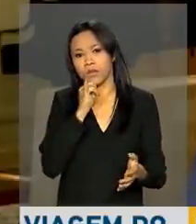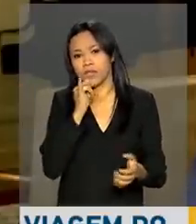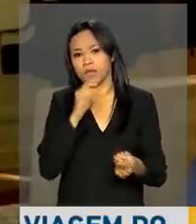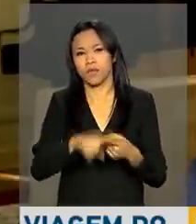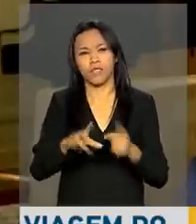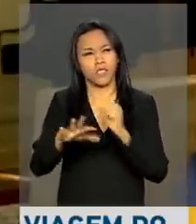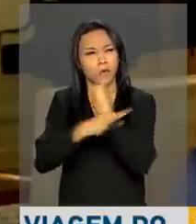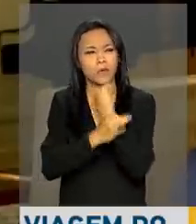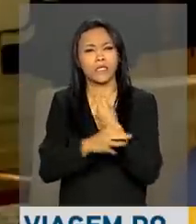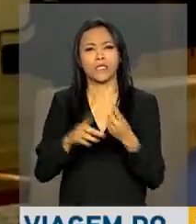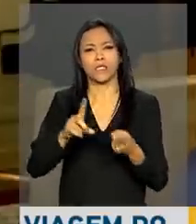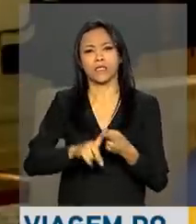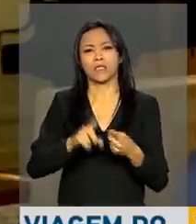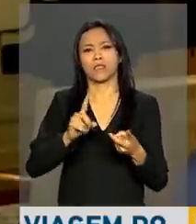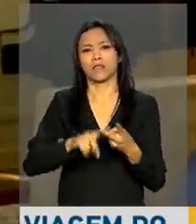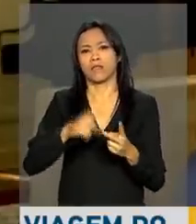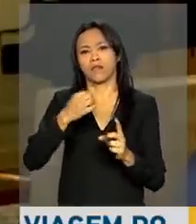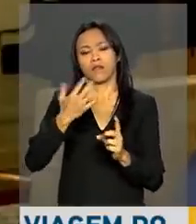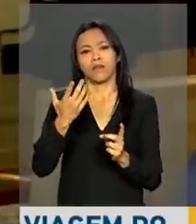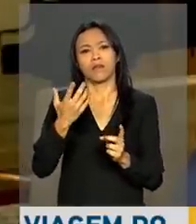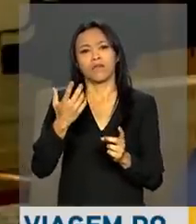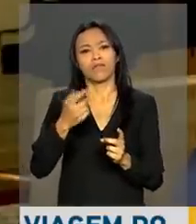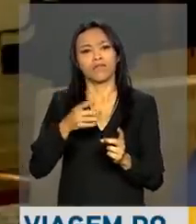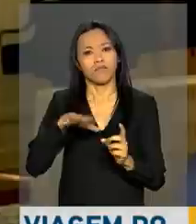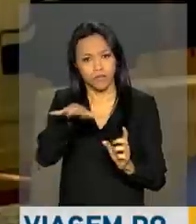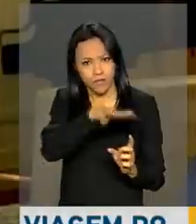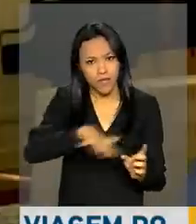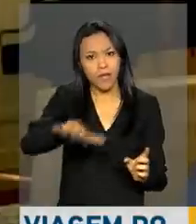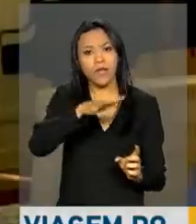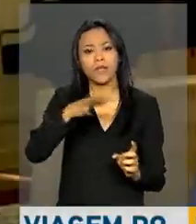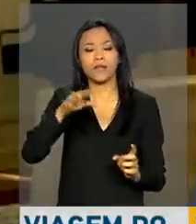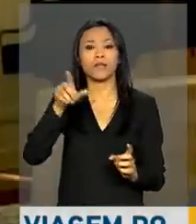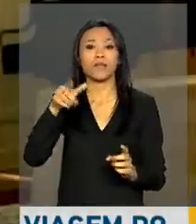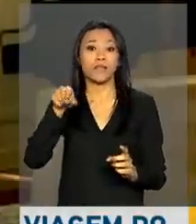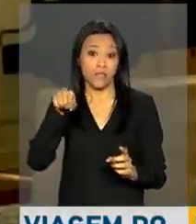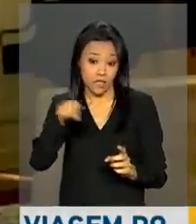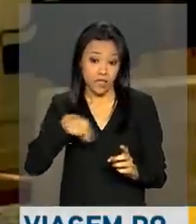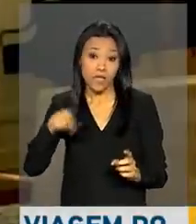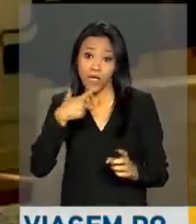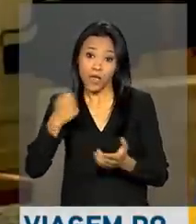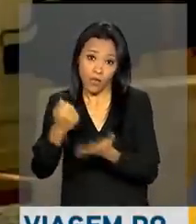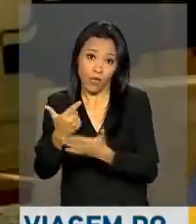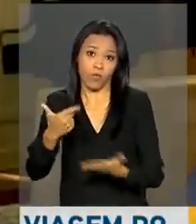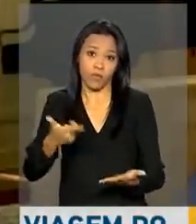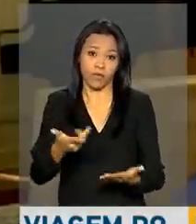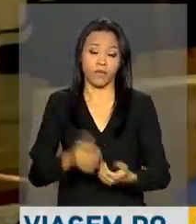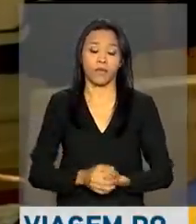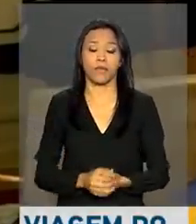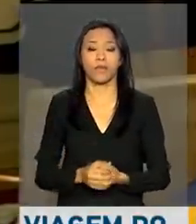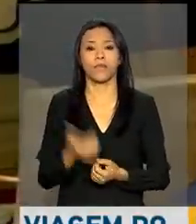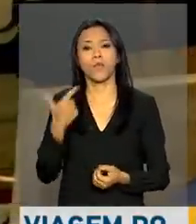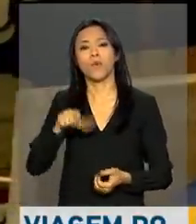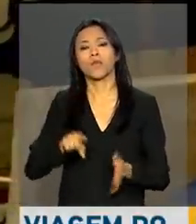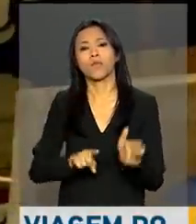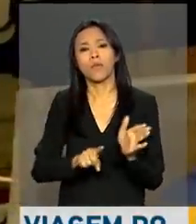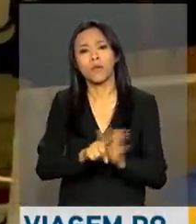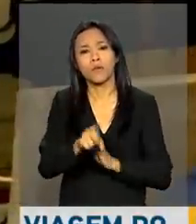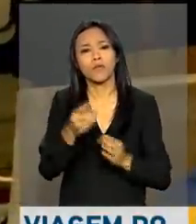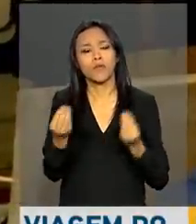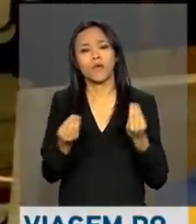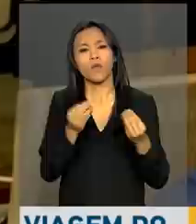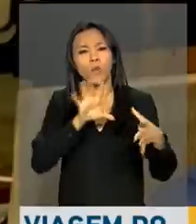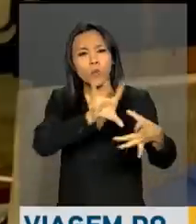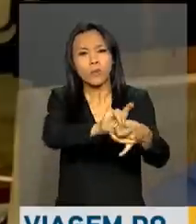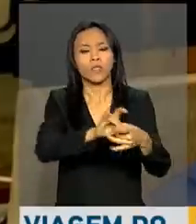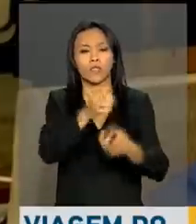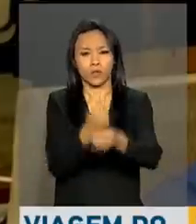de segurança, sobretudo para os consumidores desses produtos. Com o cenário econômico do